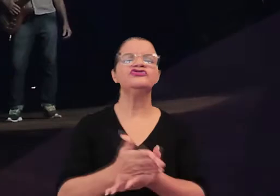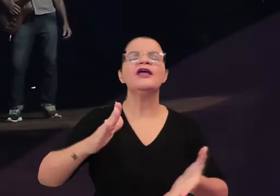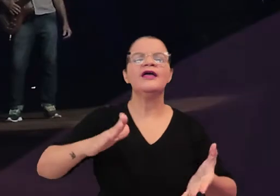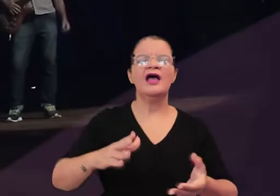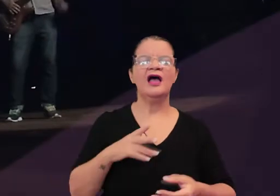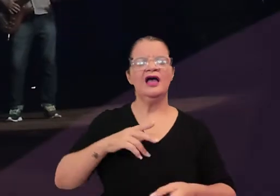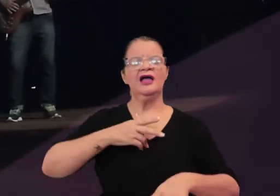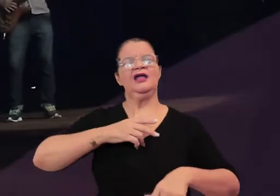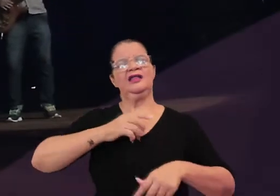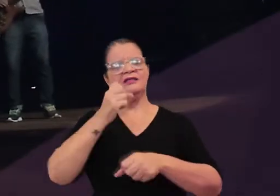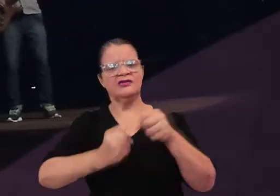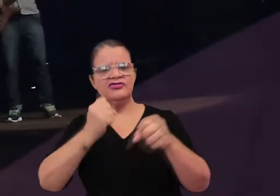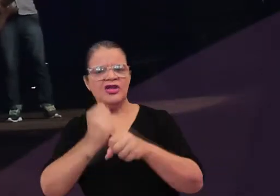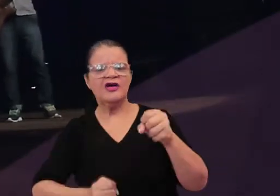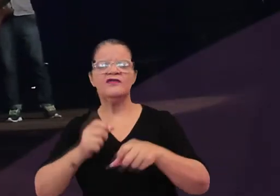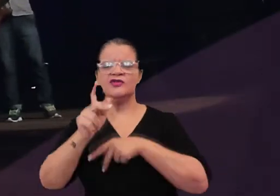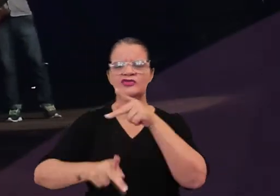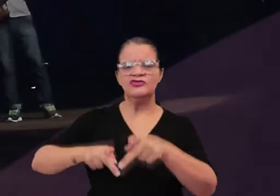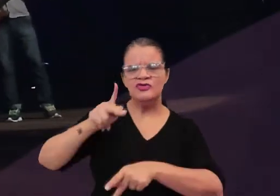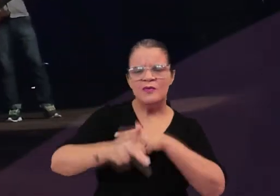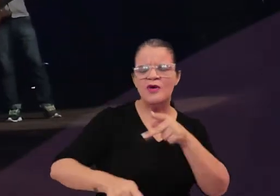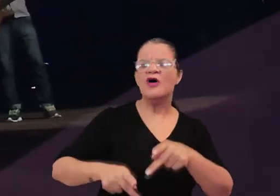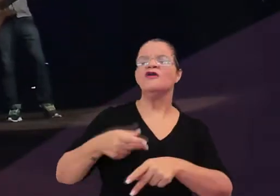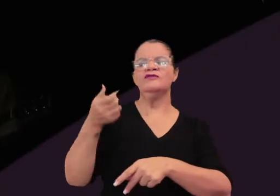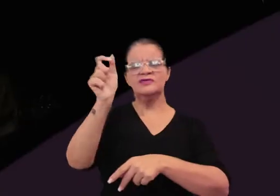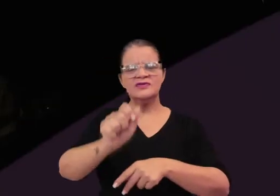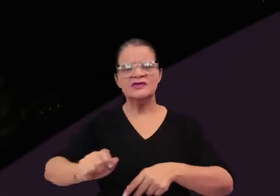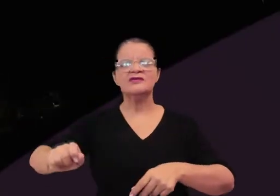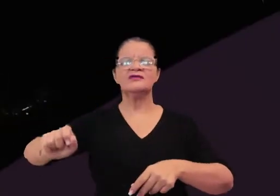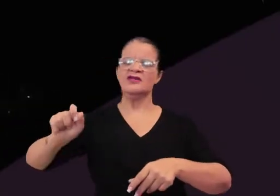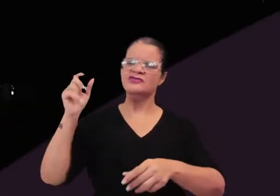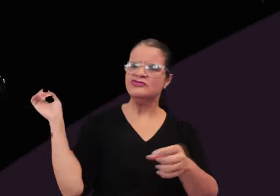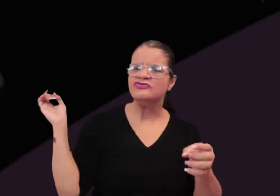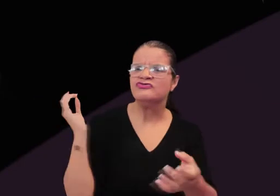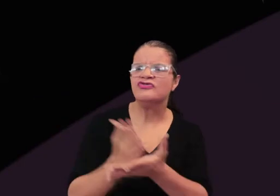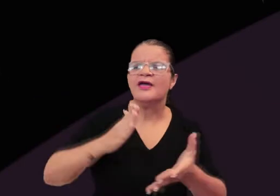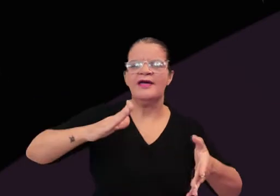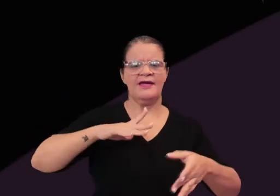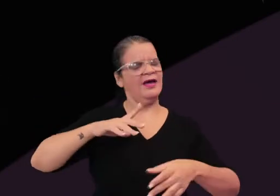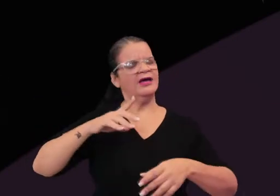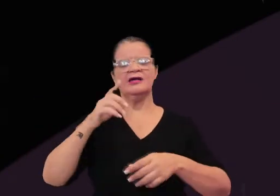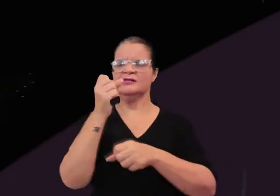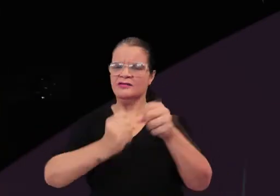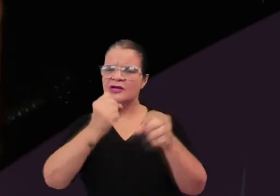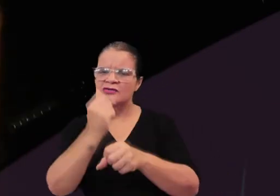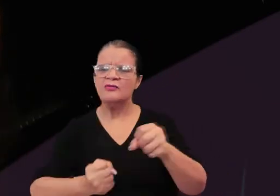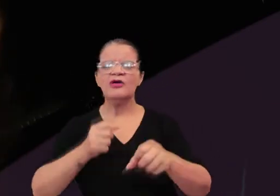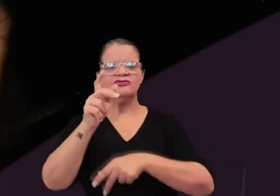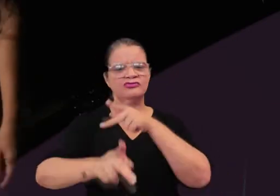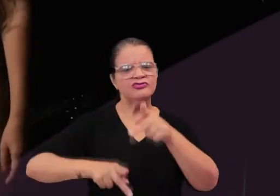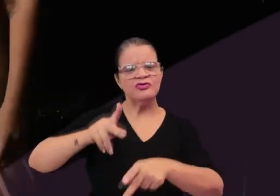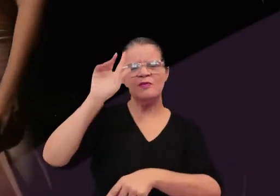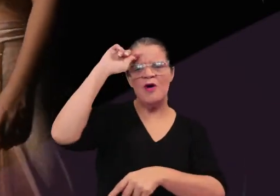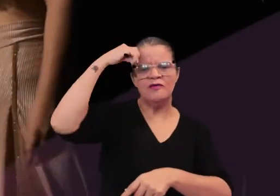Chega de genocídio dos povos originários. Chega do genocídio dos